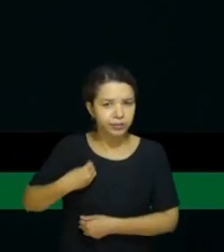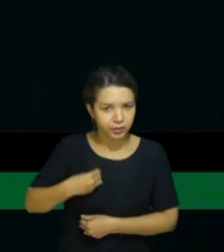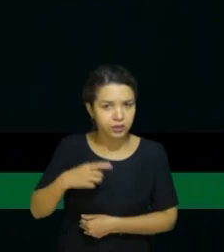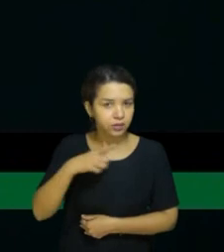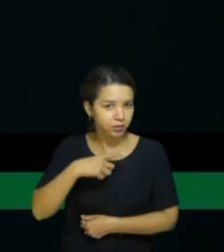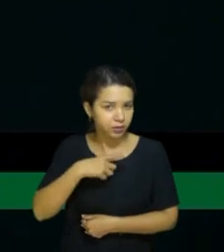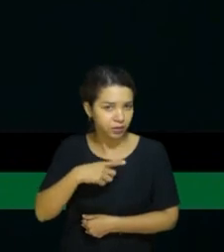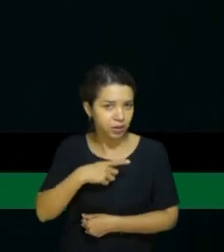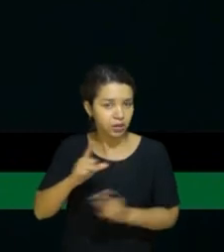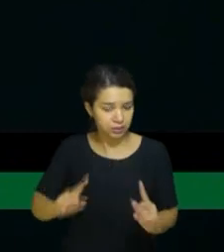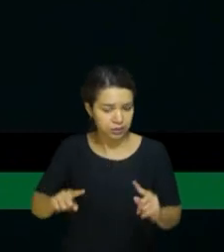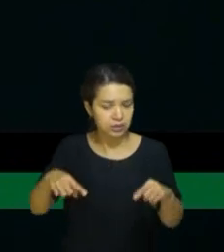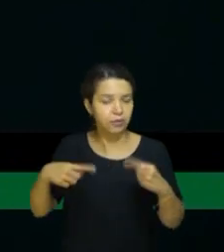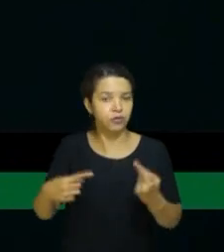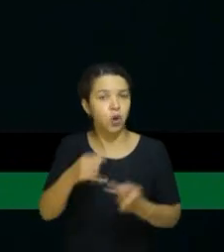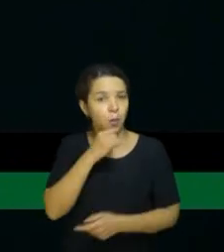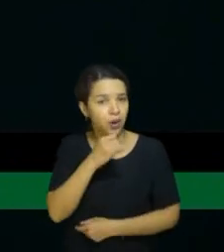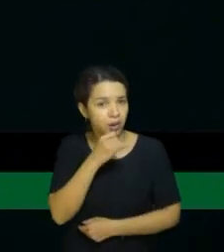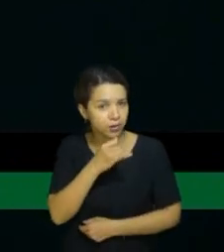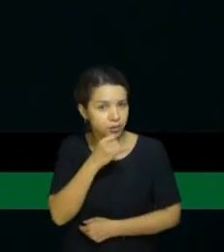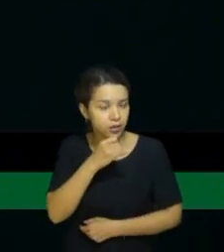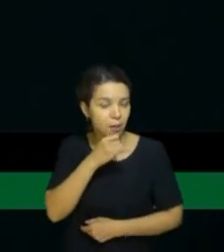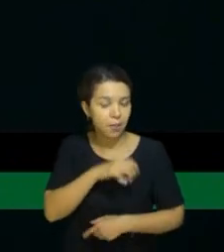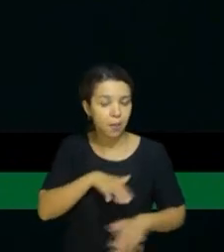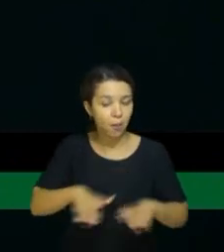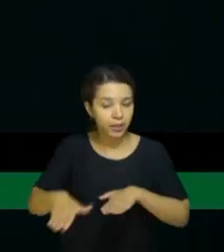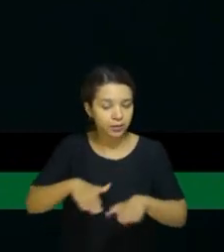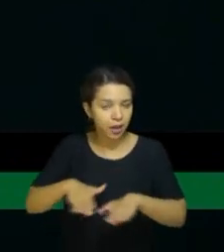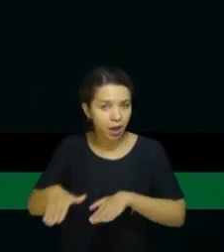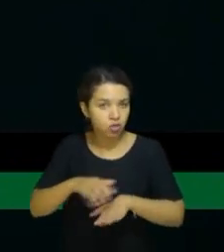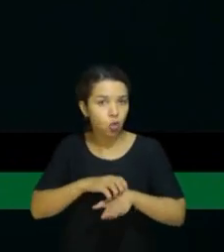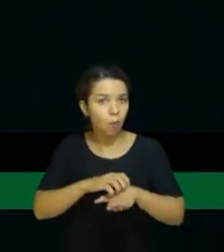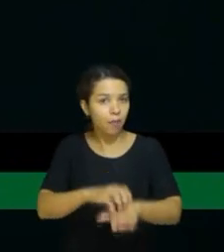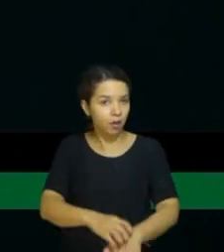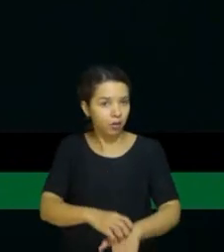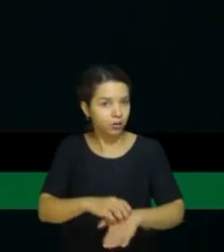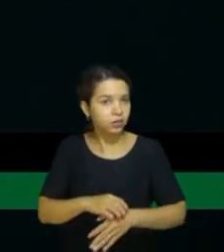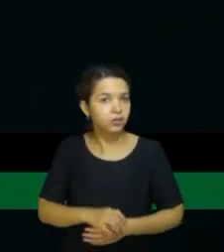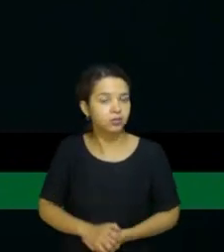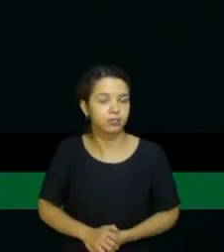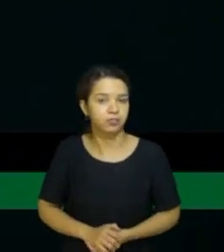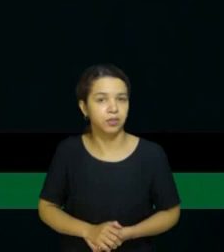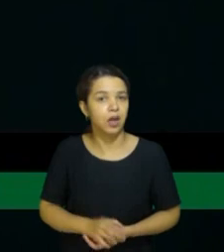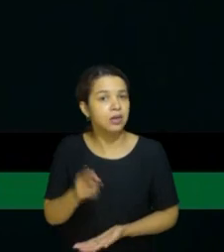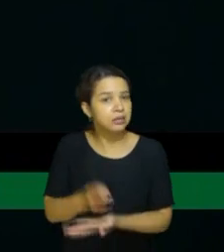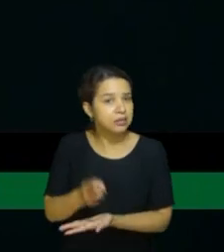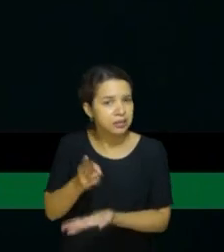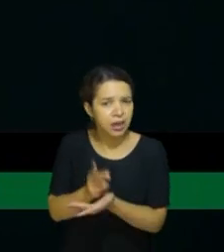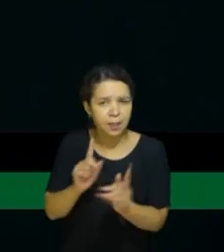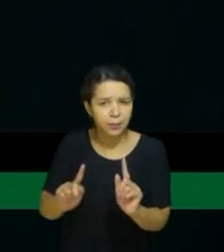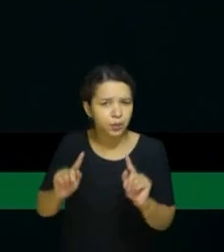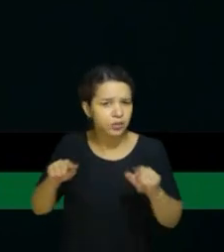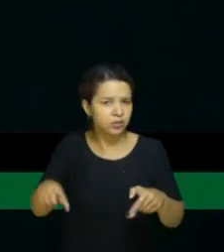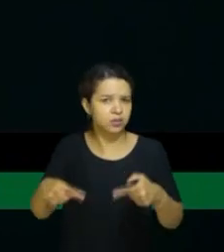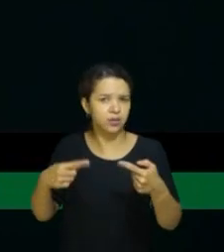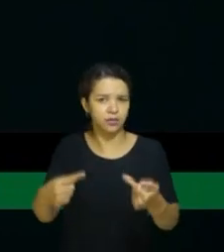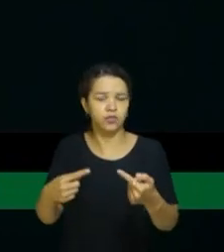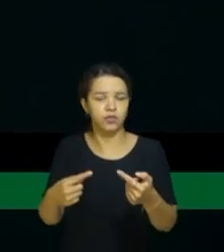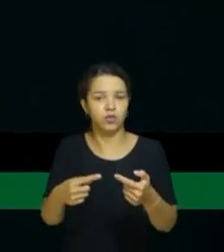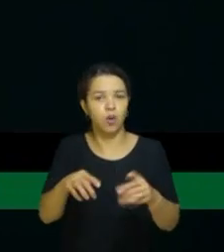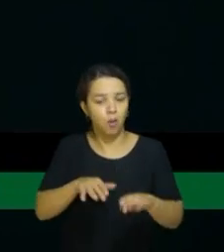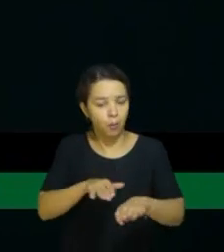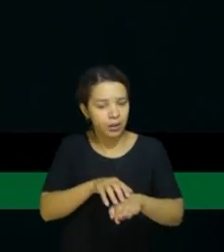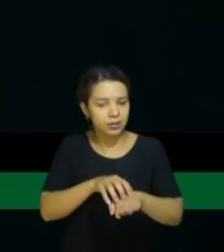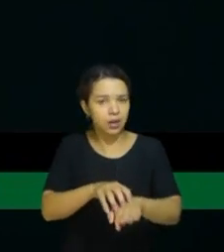e desafios por exemplo na questão de mobilidade urbana é sempre um desafio a questão da mobilidade